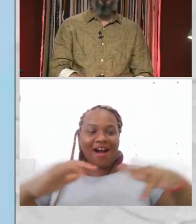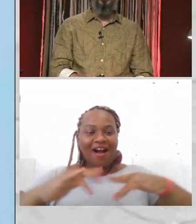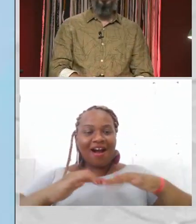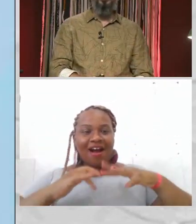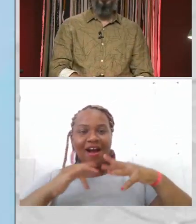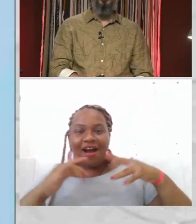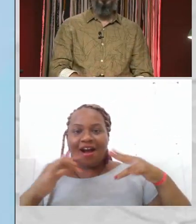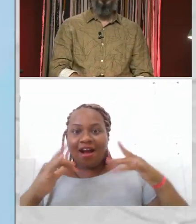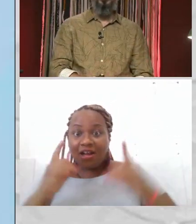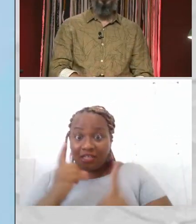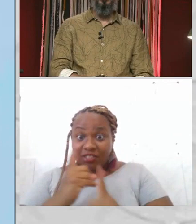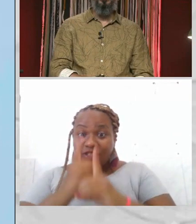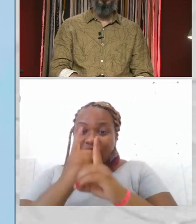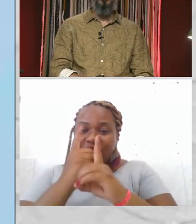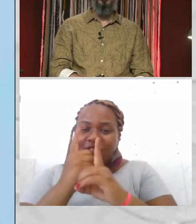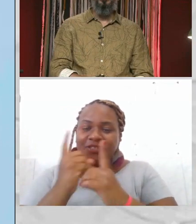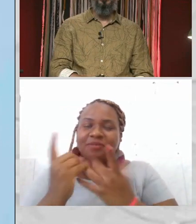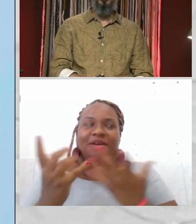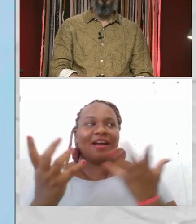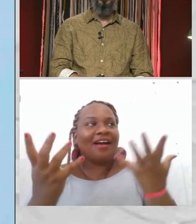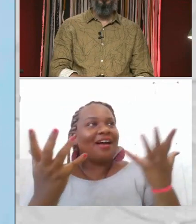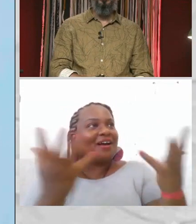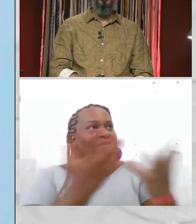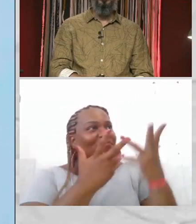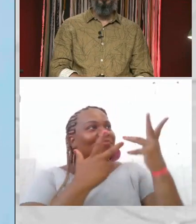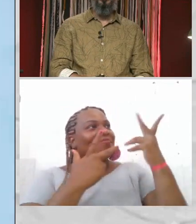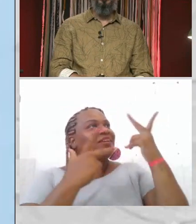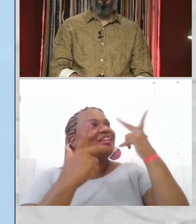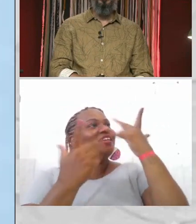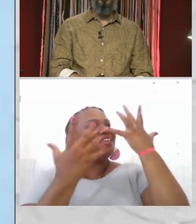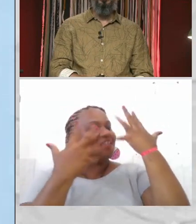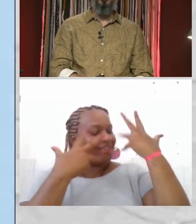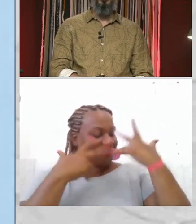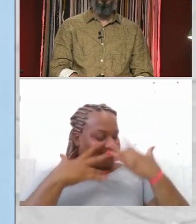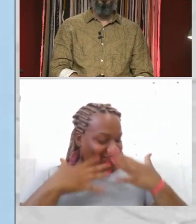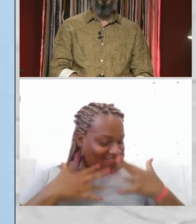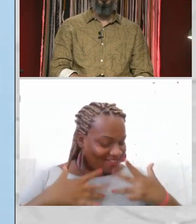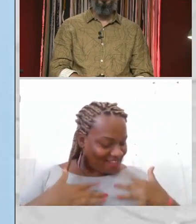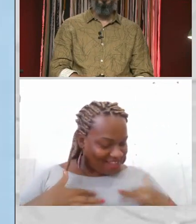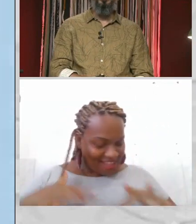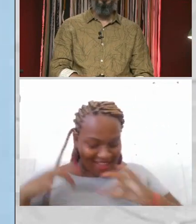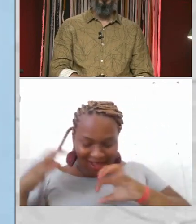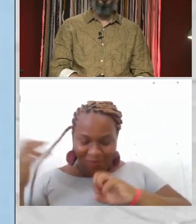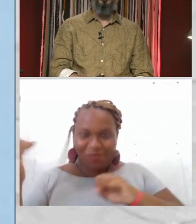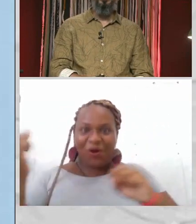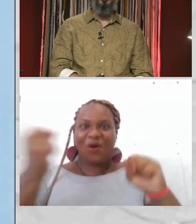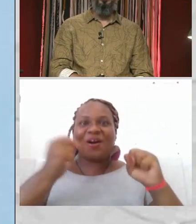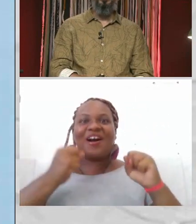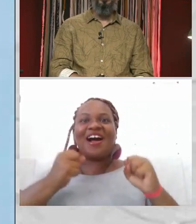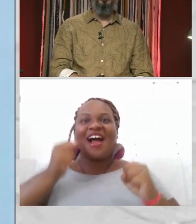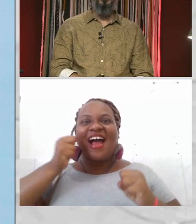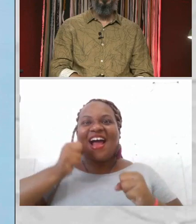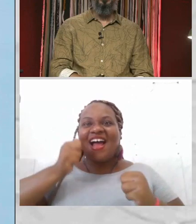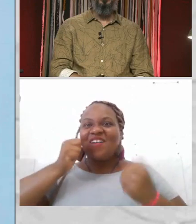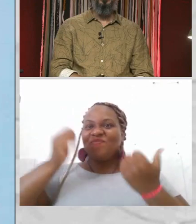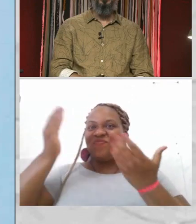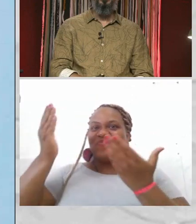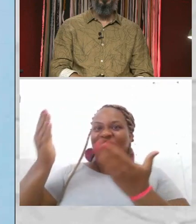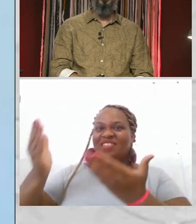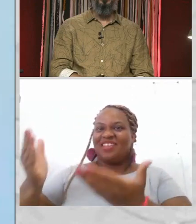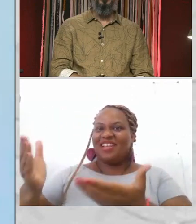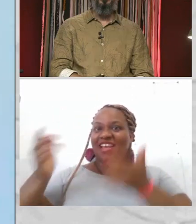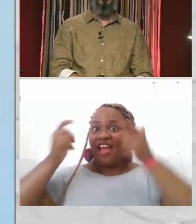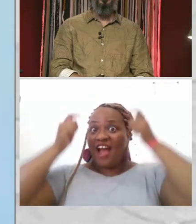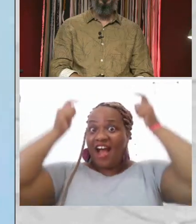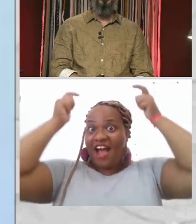sua beleza vem da natureza de si. Poderá. Ela, rainha da roda,